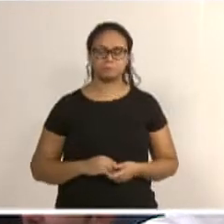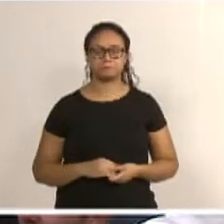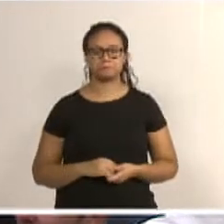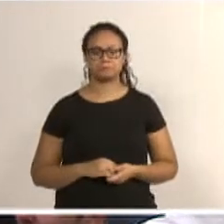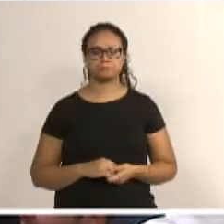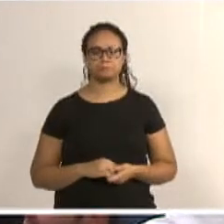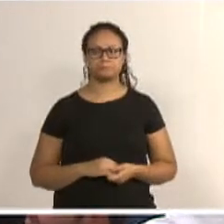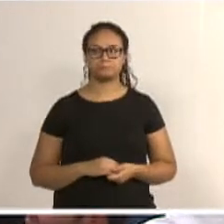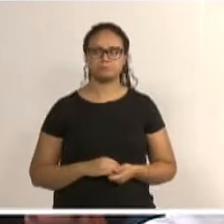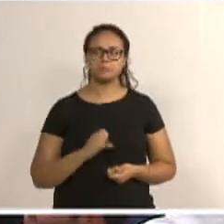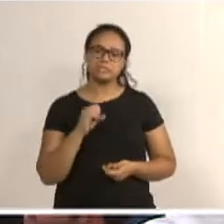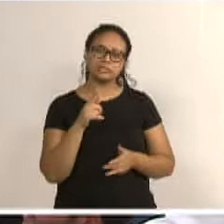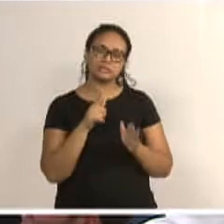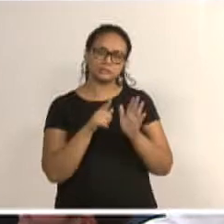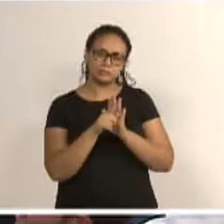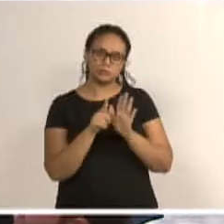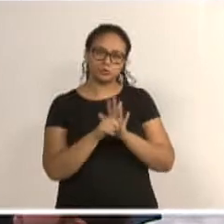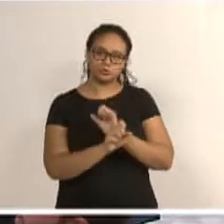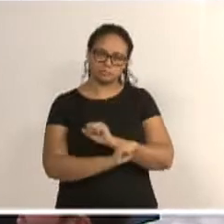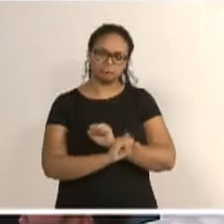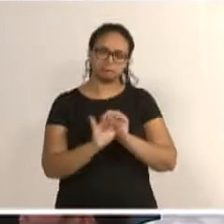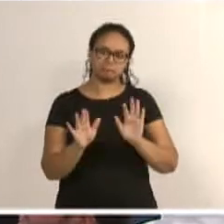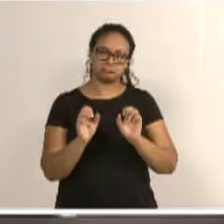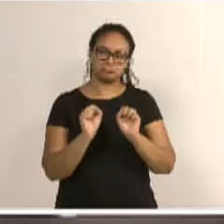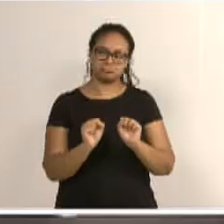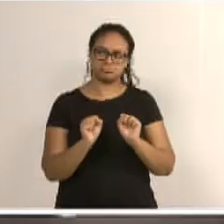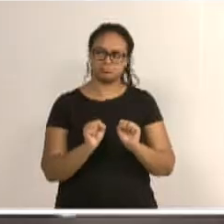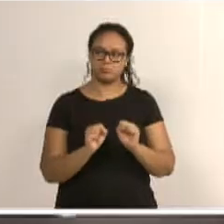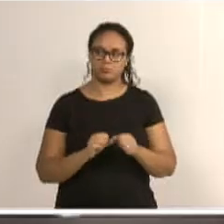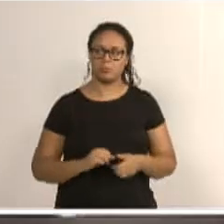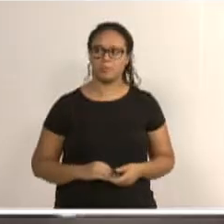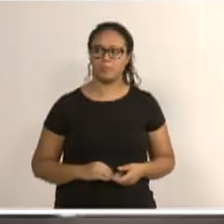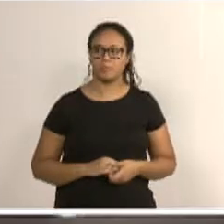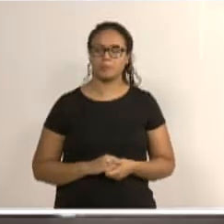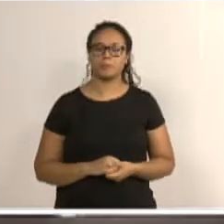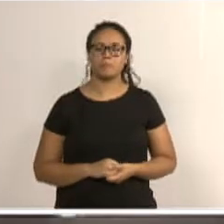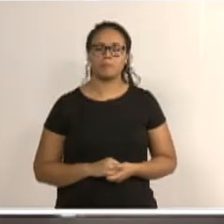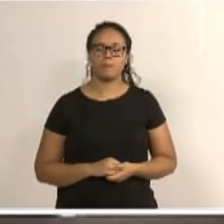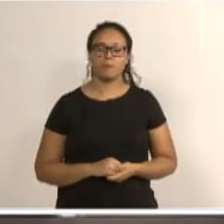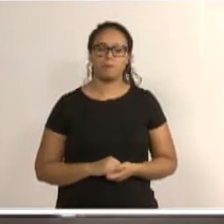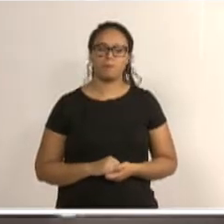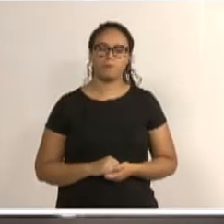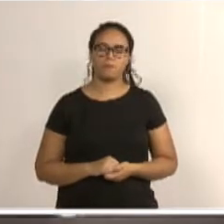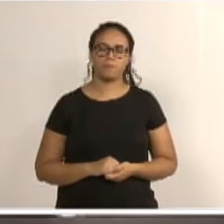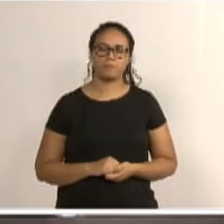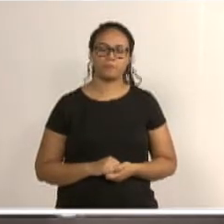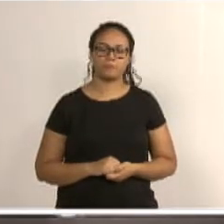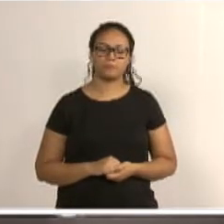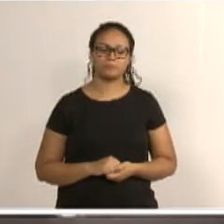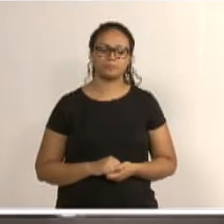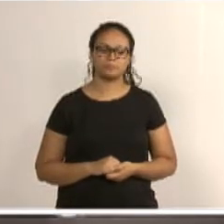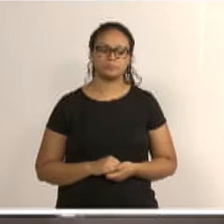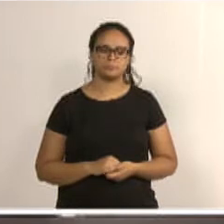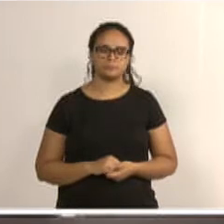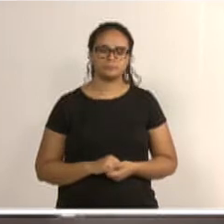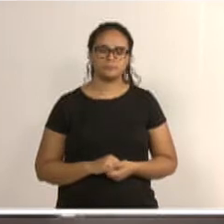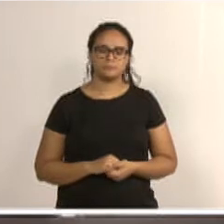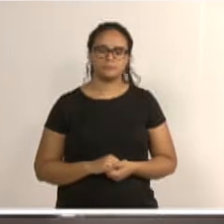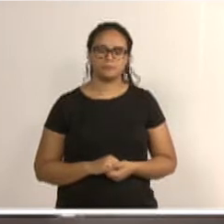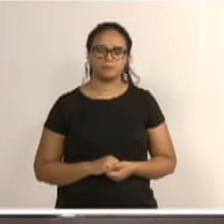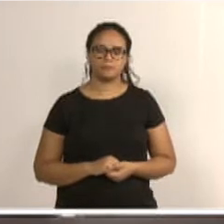fazer as respostas que porventura as pessoas fizerem aqui. Bom, pessoal,